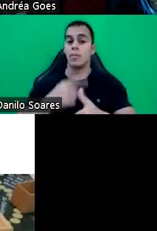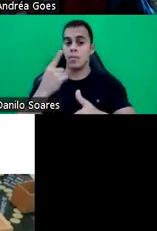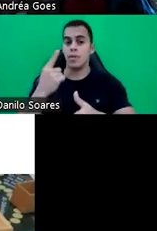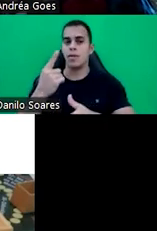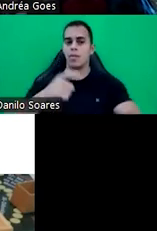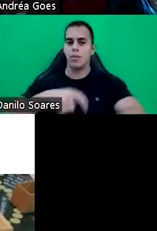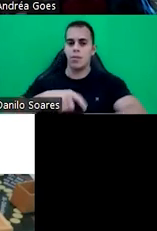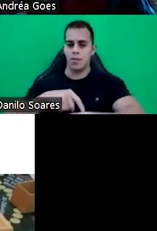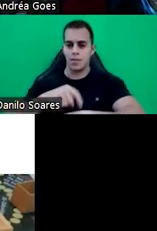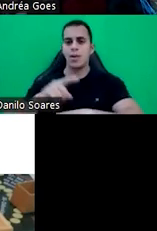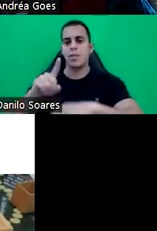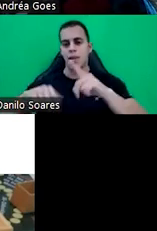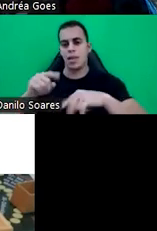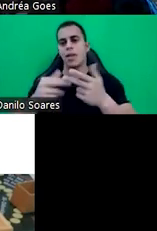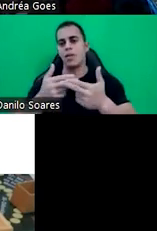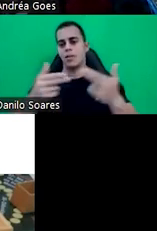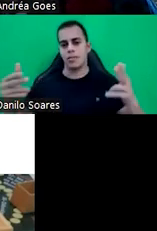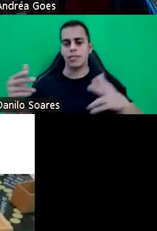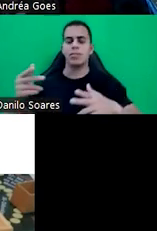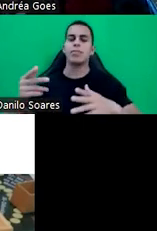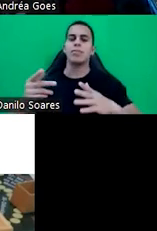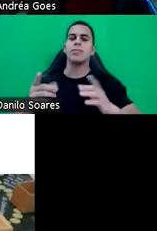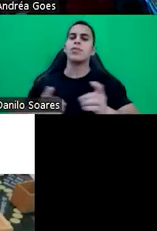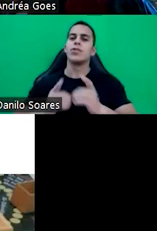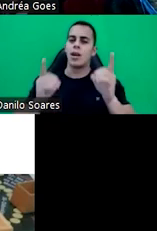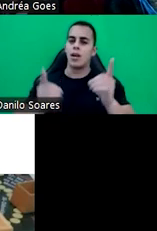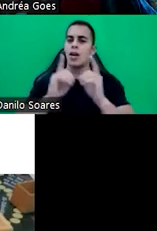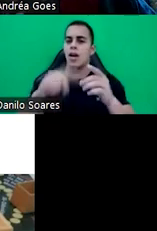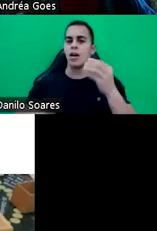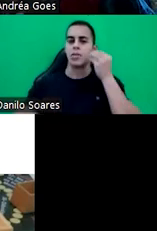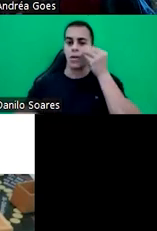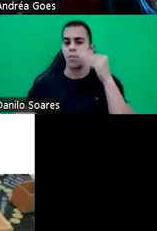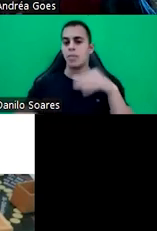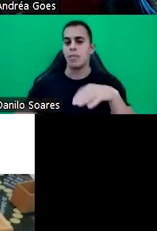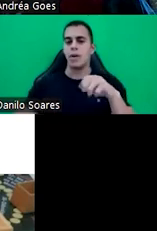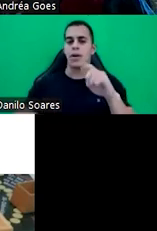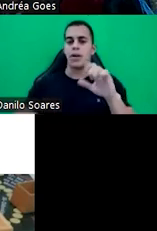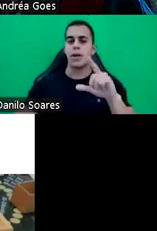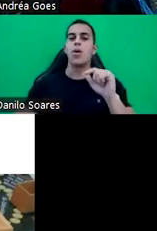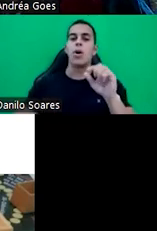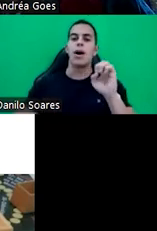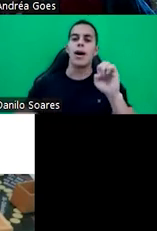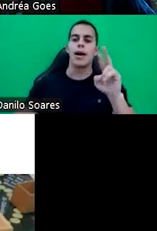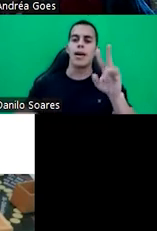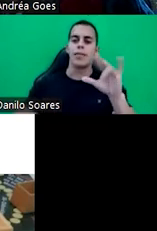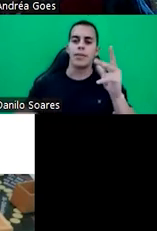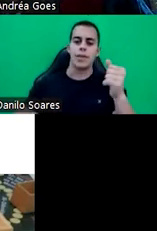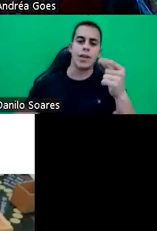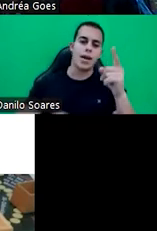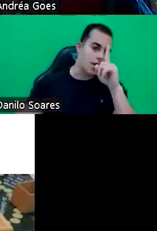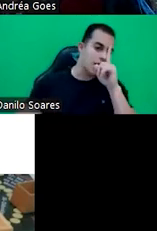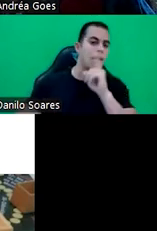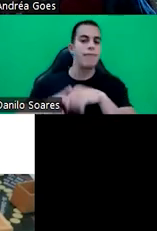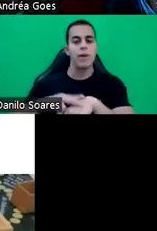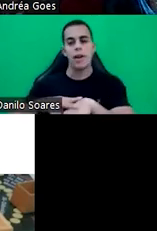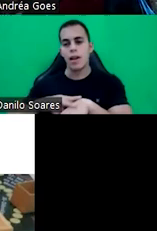tem todo o material didático desenvolvido para o experimento de Mendel, ou seja, o cruzamento de ervilhas amarelas e verdes,